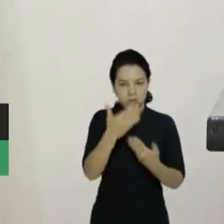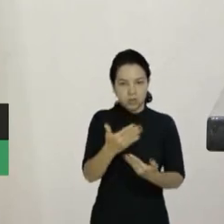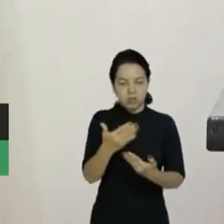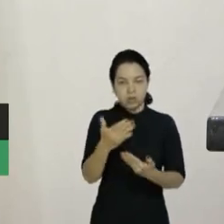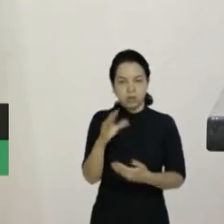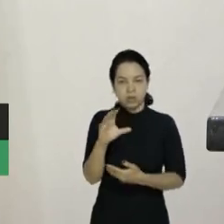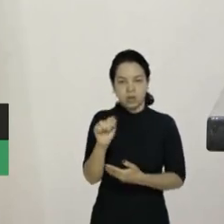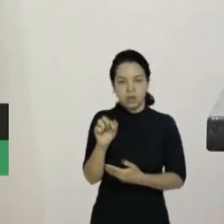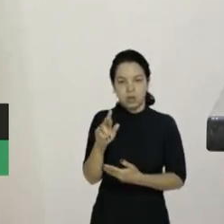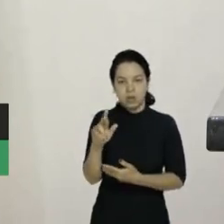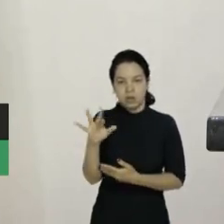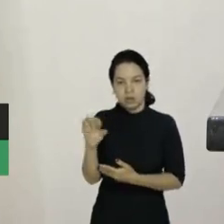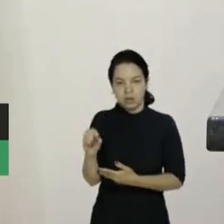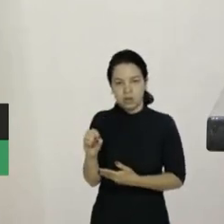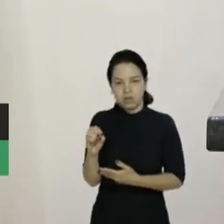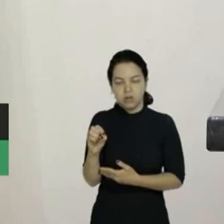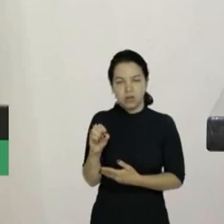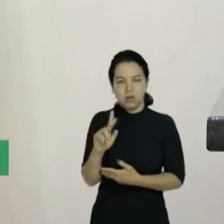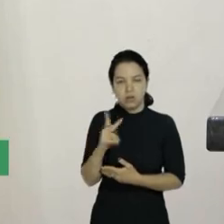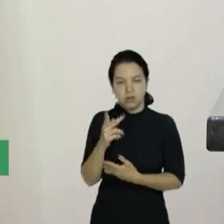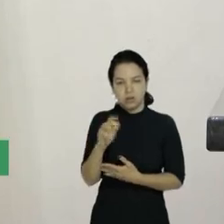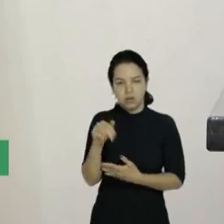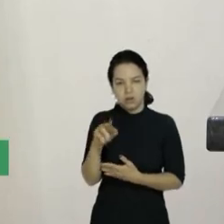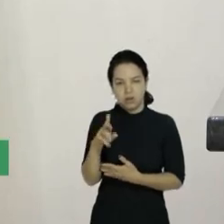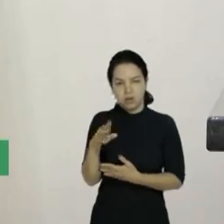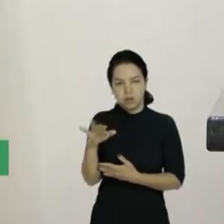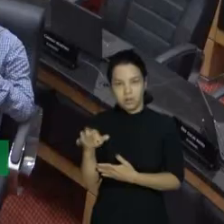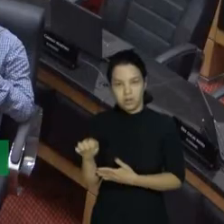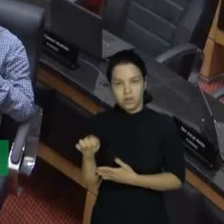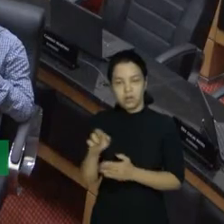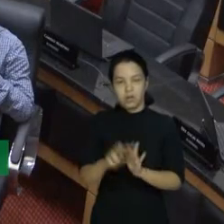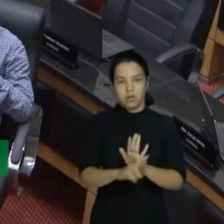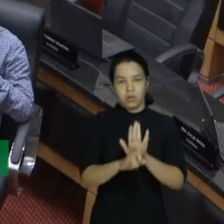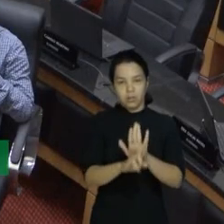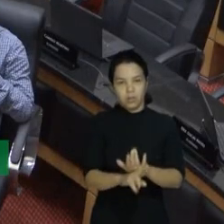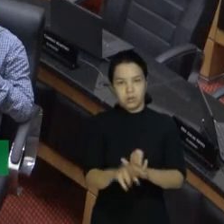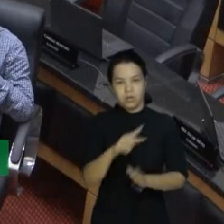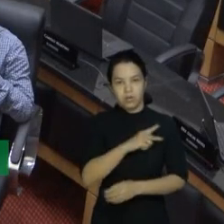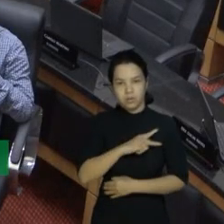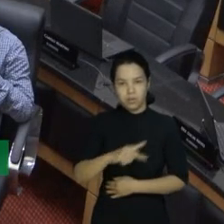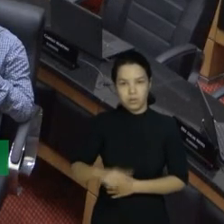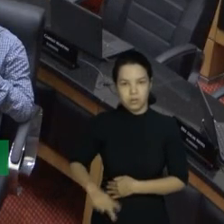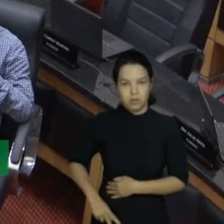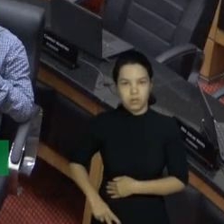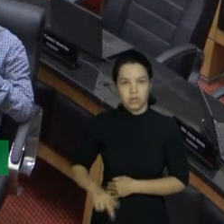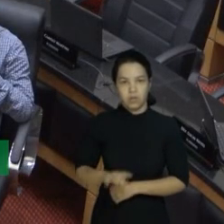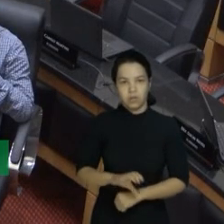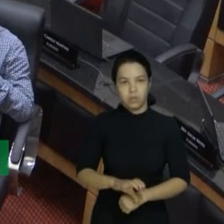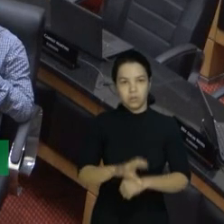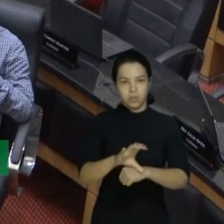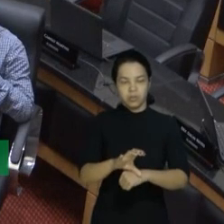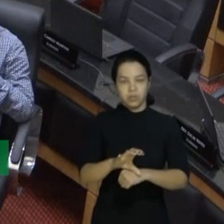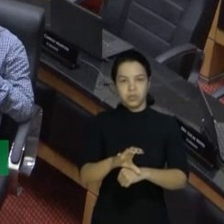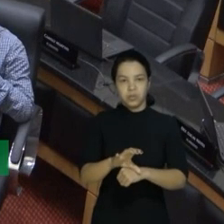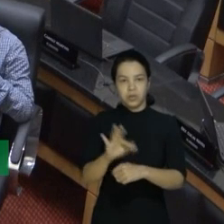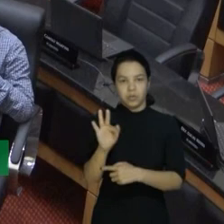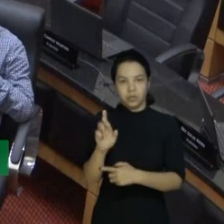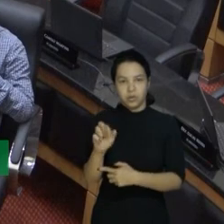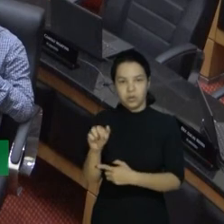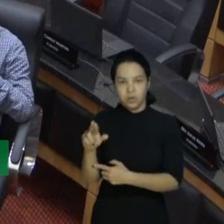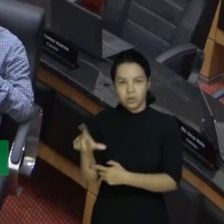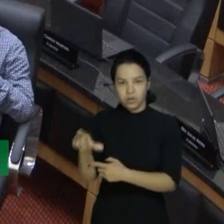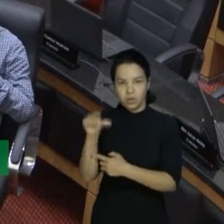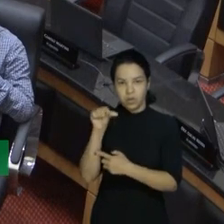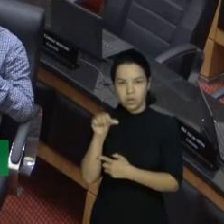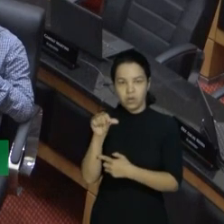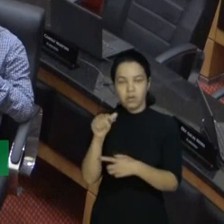Carraro e ao Henrique, que representa o presidente do Conselho, agradeço ao Fernando por ter designado essa visita e ao Silvério,